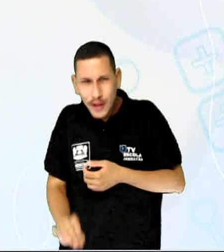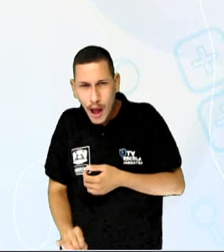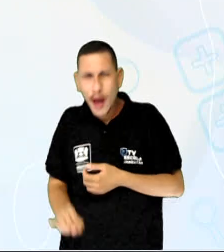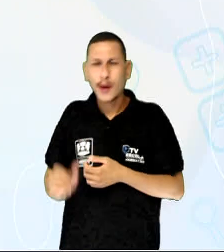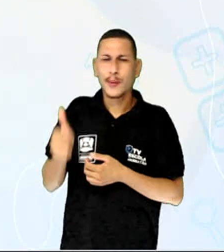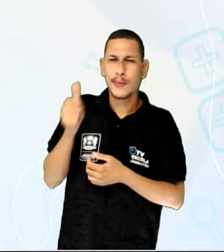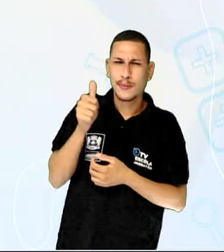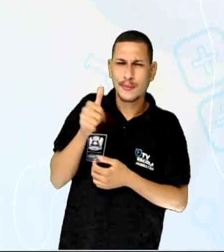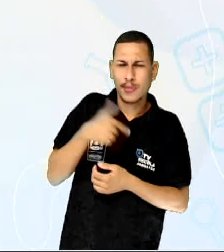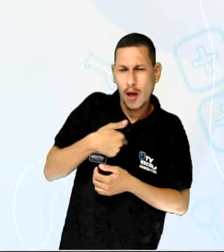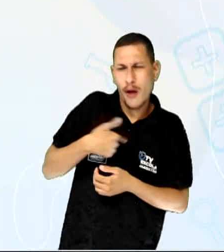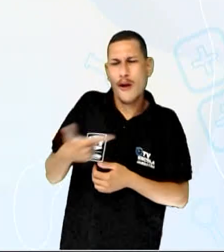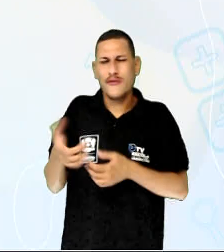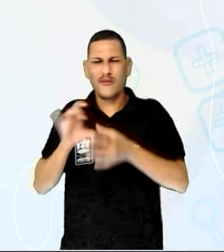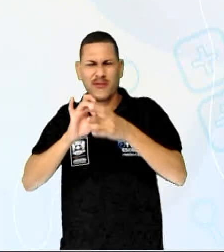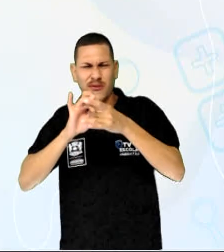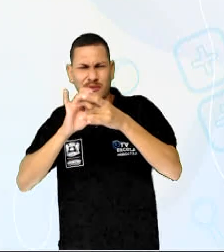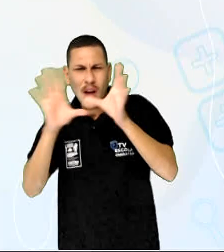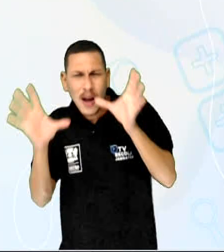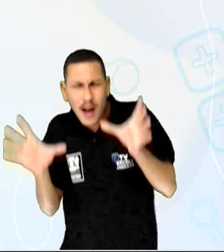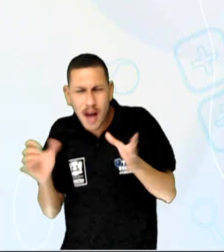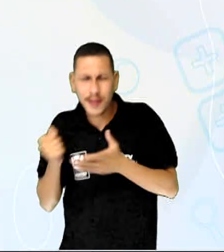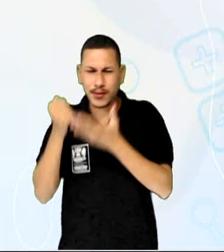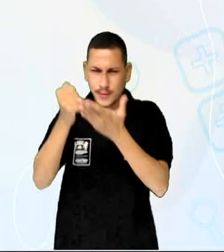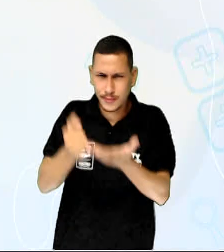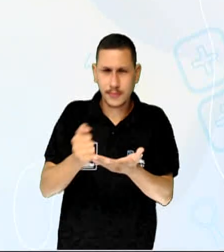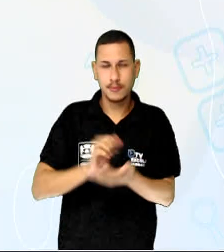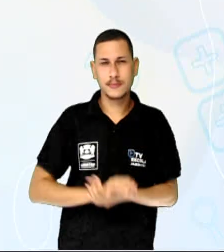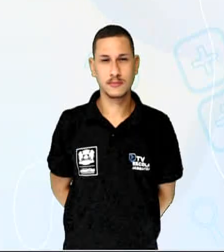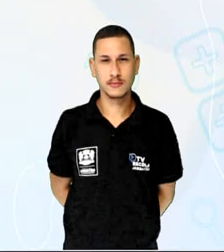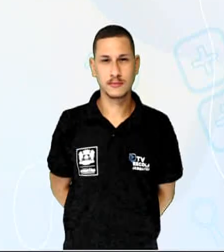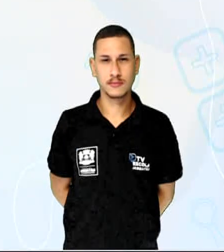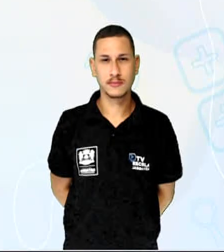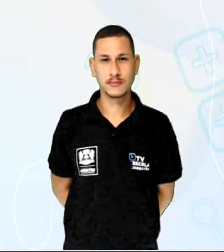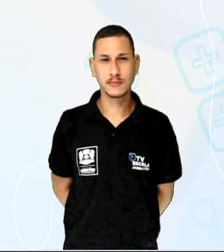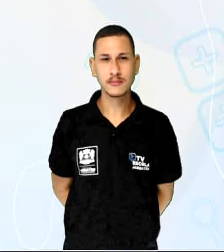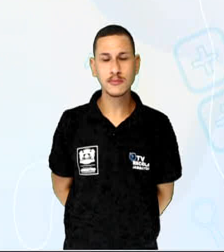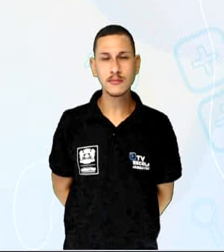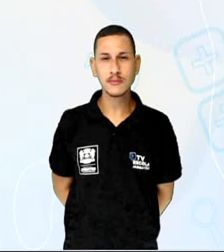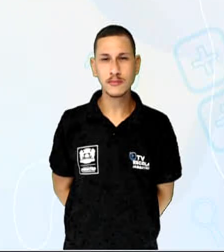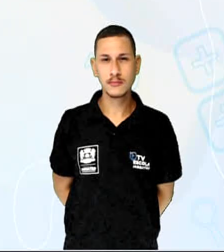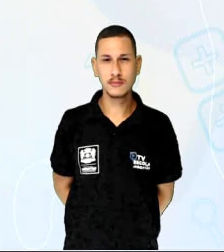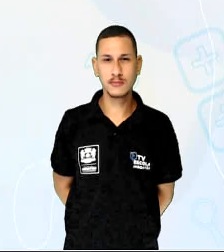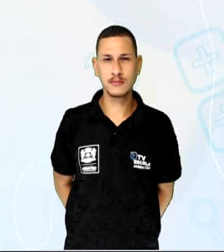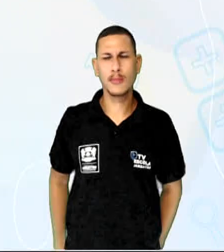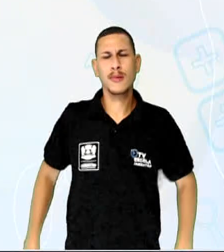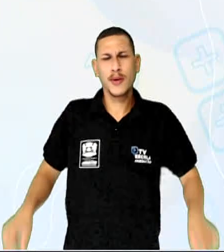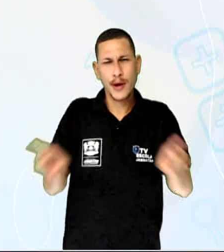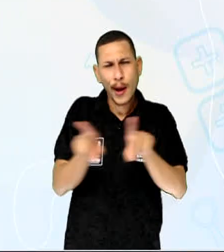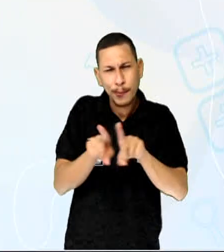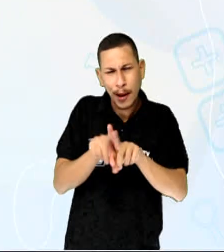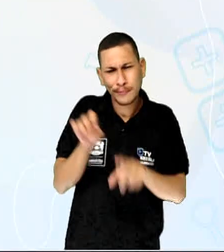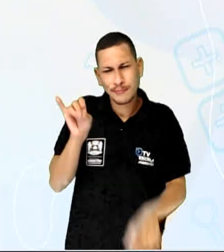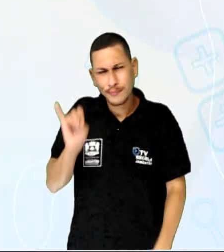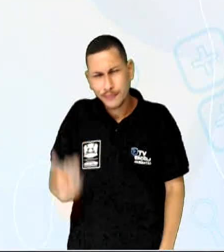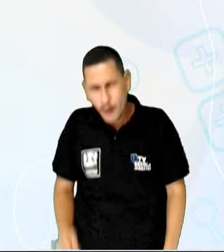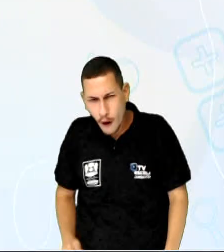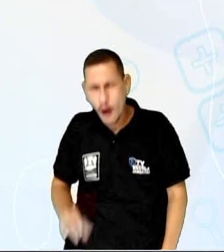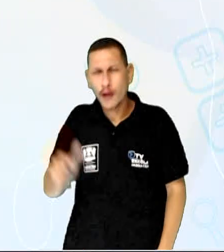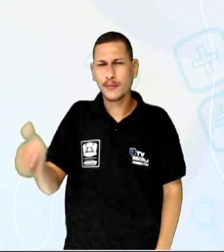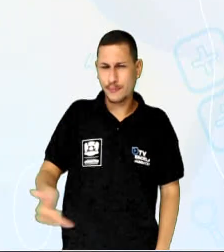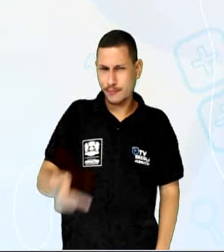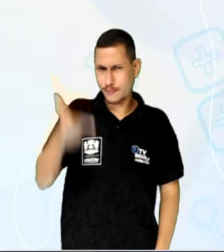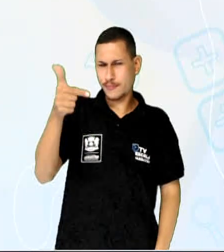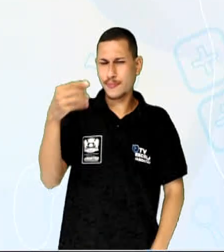free, he would help you, né? Além disso, a second conditional,